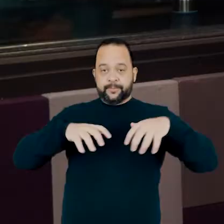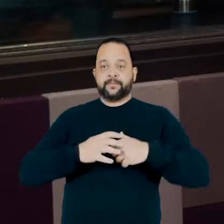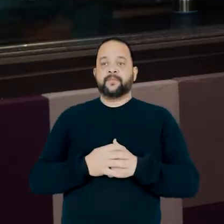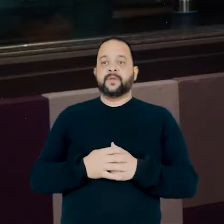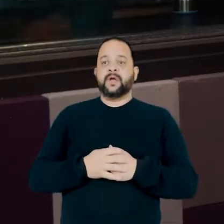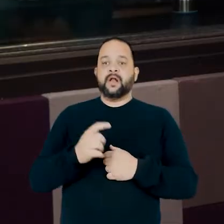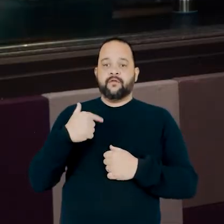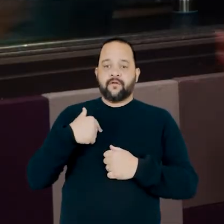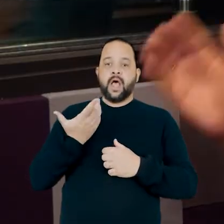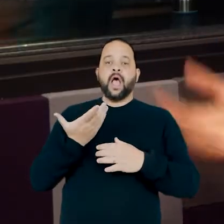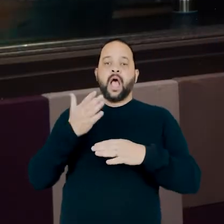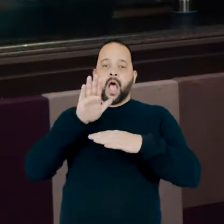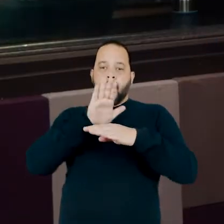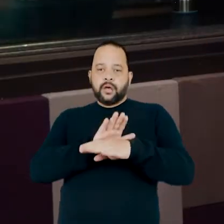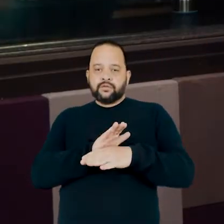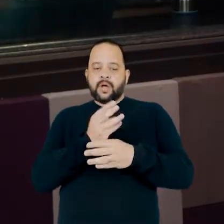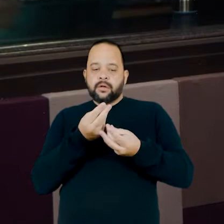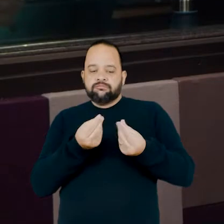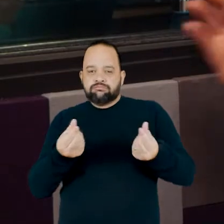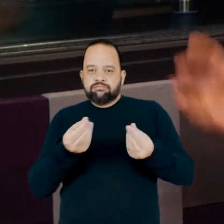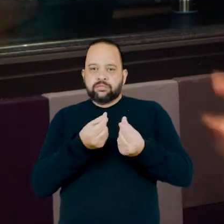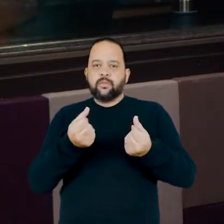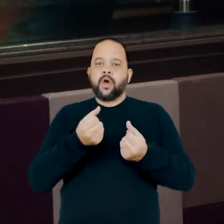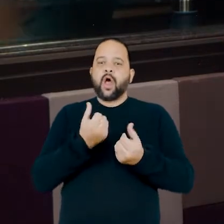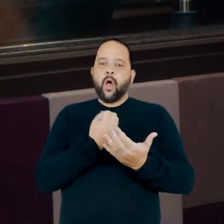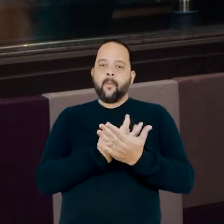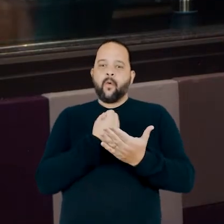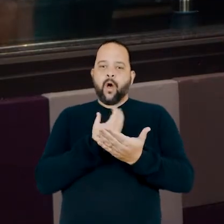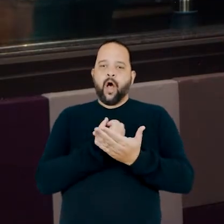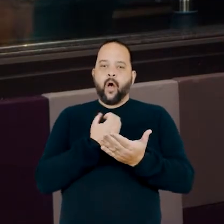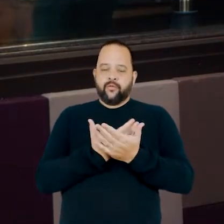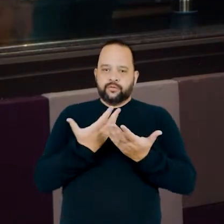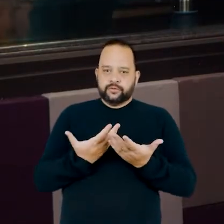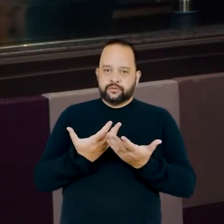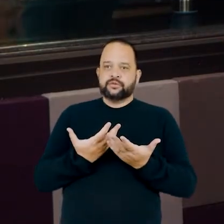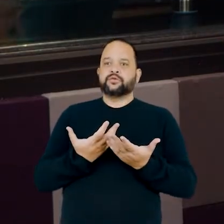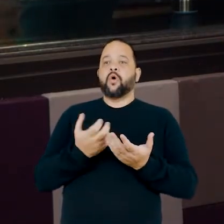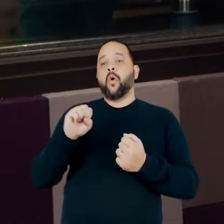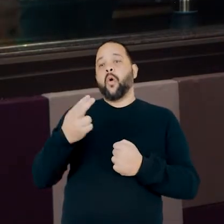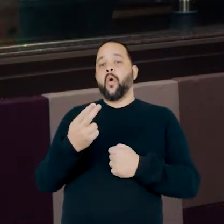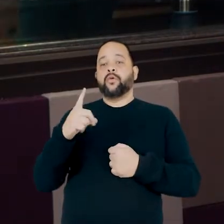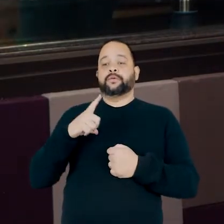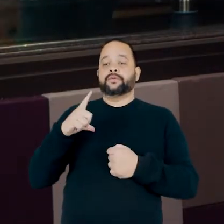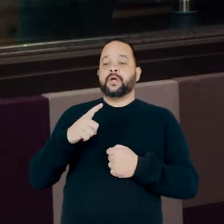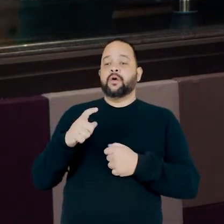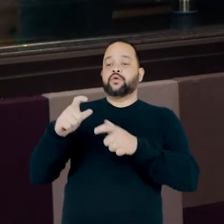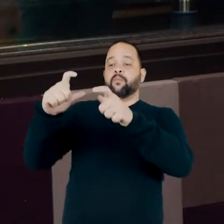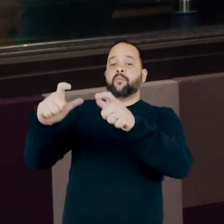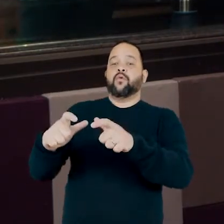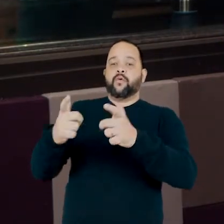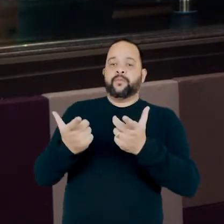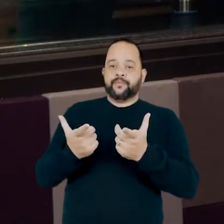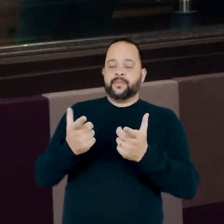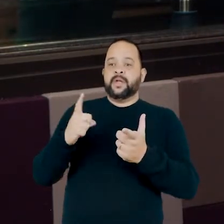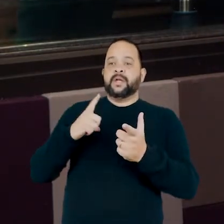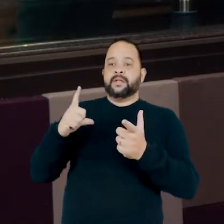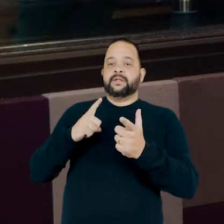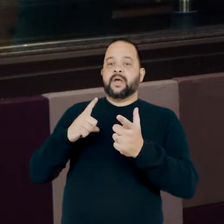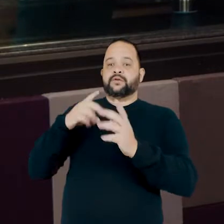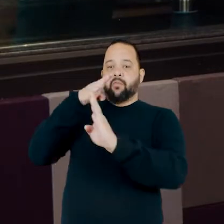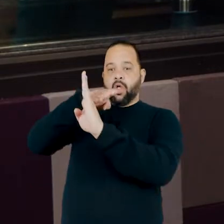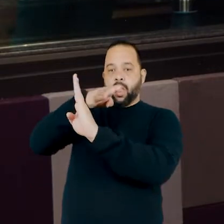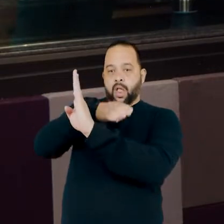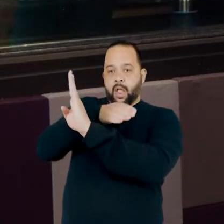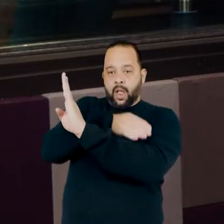Então, ele vai me ajudar nesse quesito do áudio externo, né? Ou eu colocar um ponto de interesse. Ah, eu tenho um hardware dentro dessa